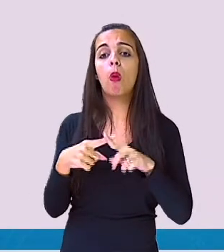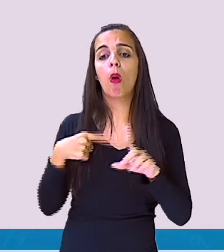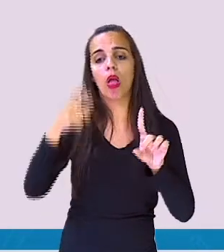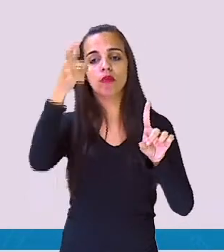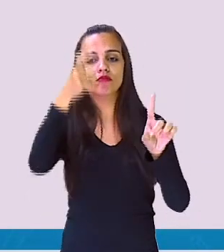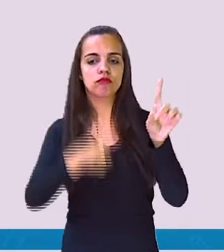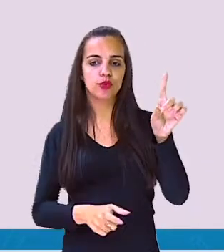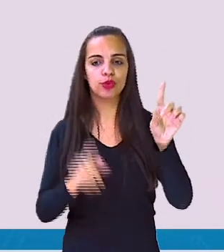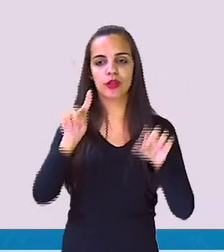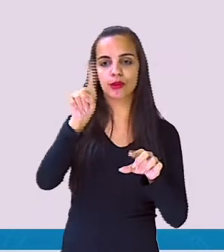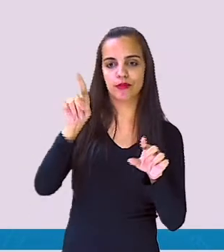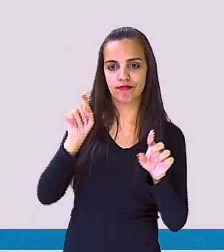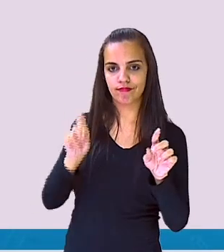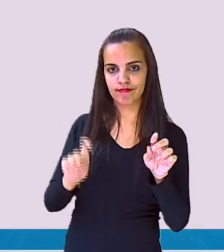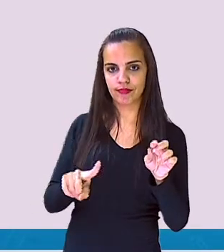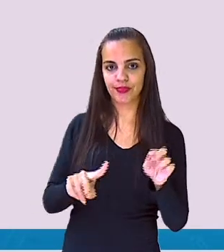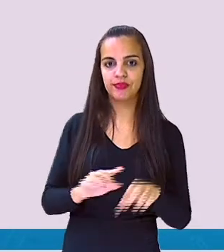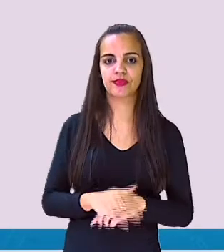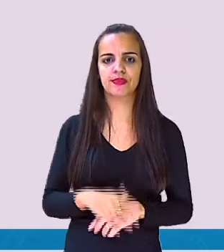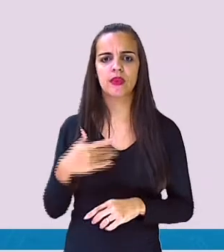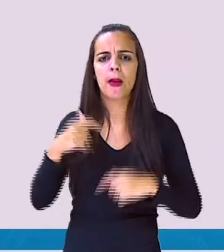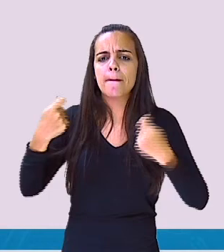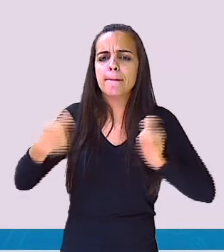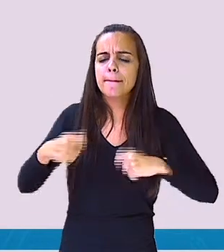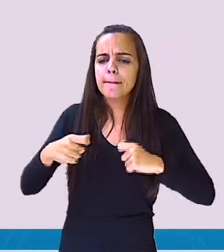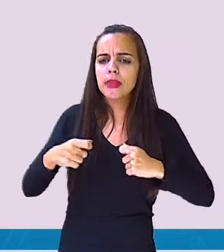indeterminado. Precisa-se de cabeleireira.